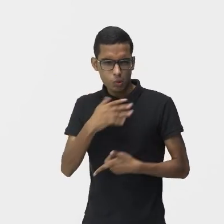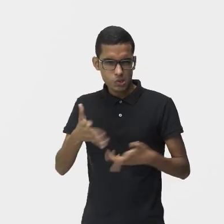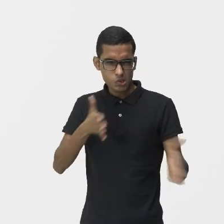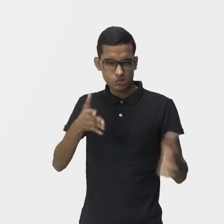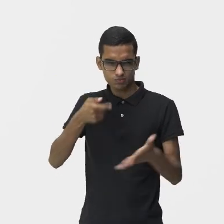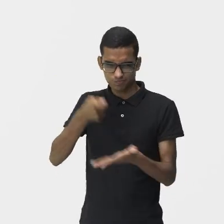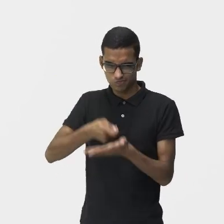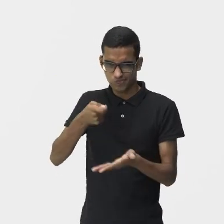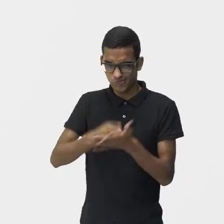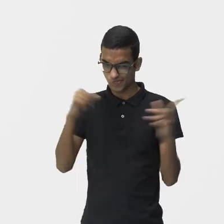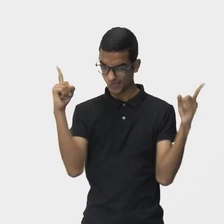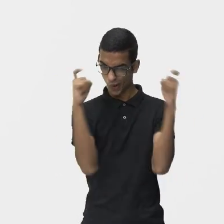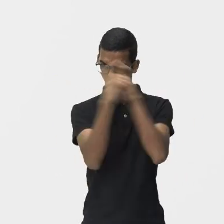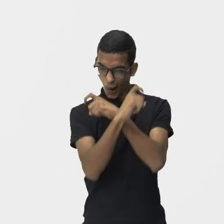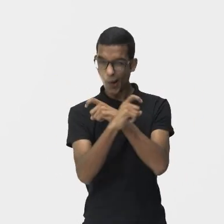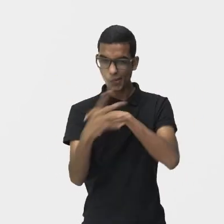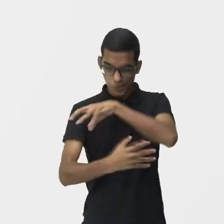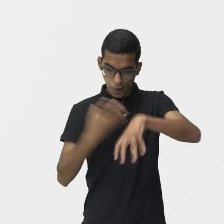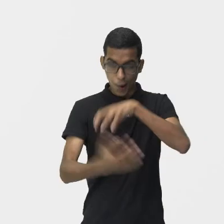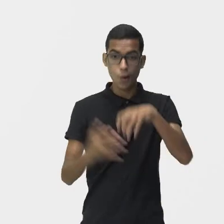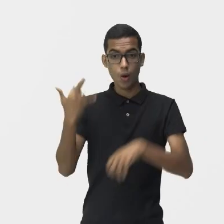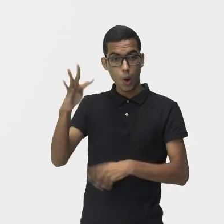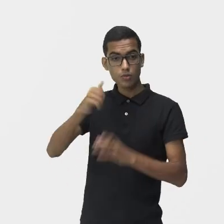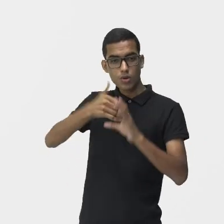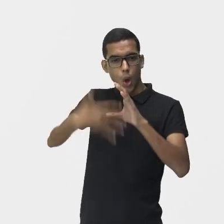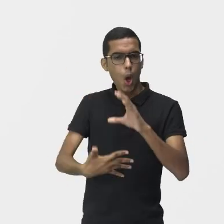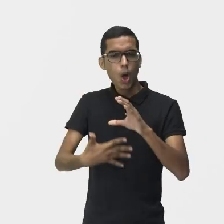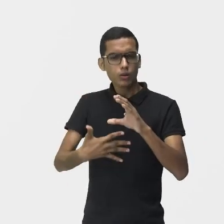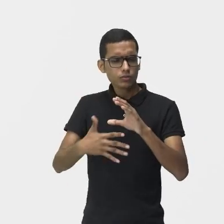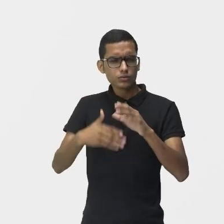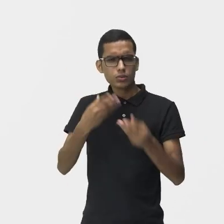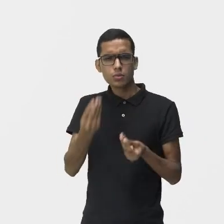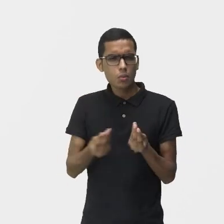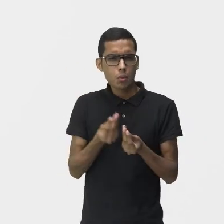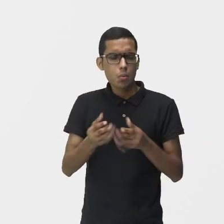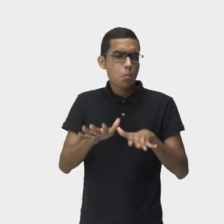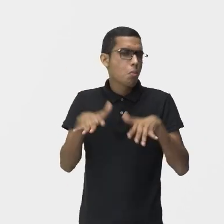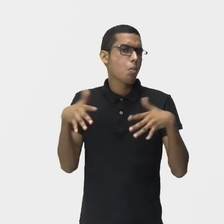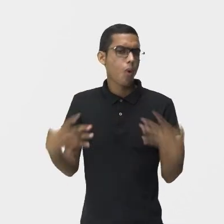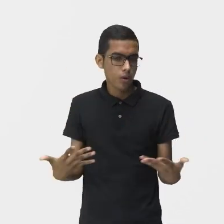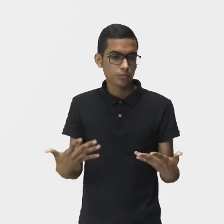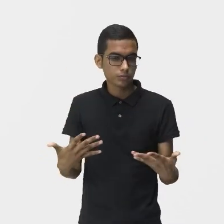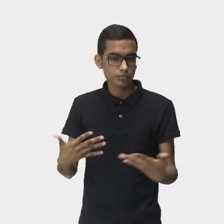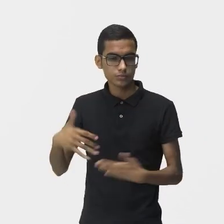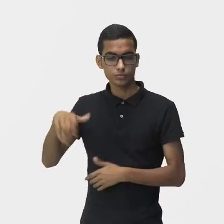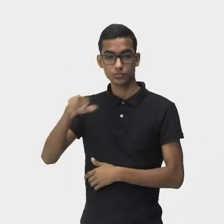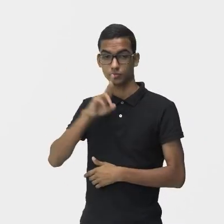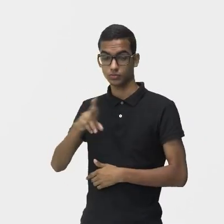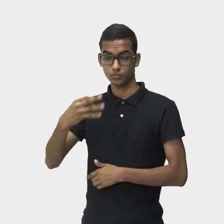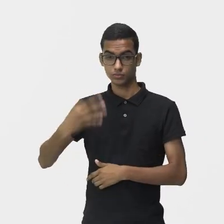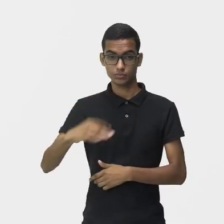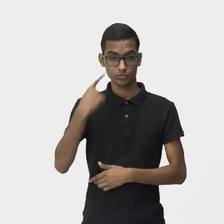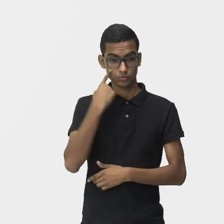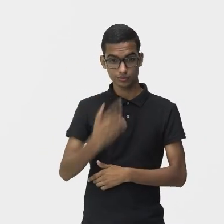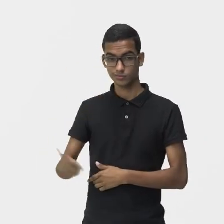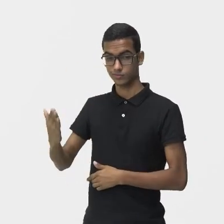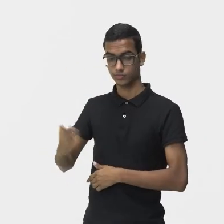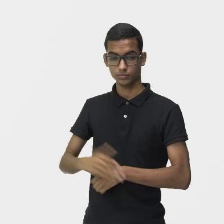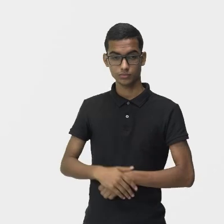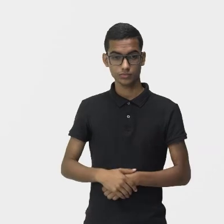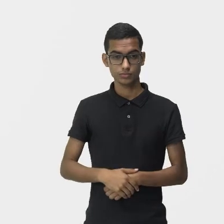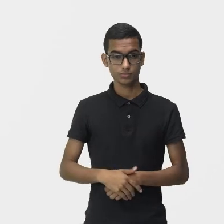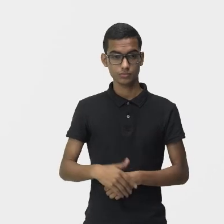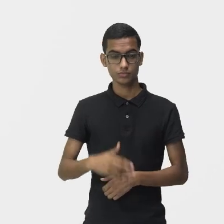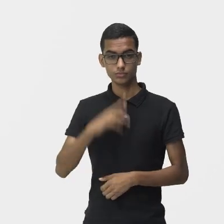Francesa. Esse período acabou se caracterizando vamos lá para a resposta correta?